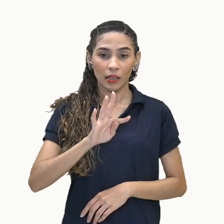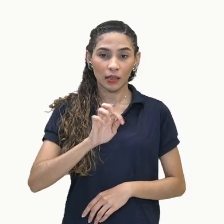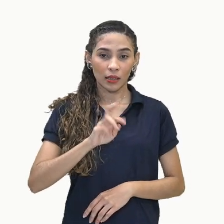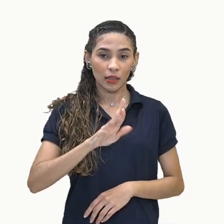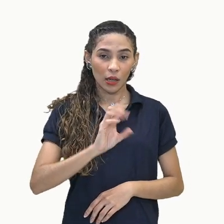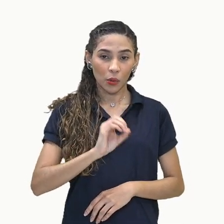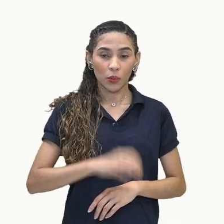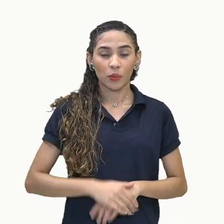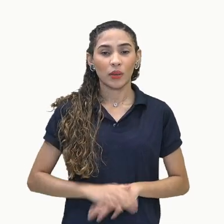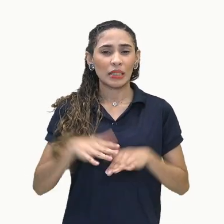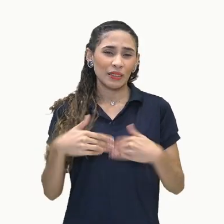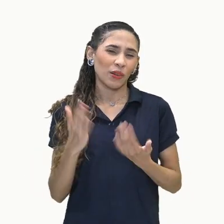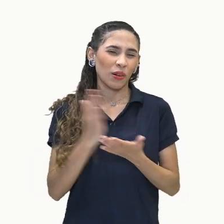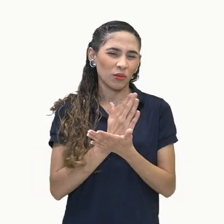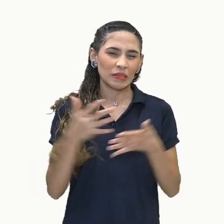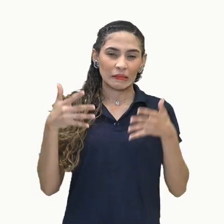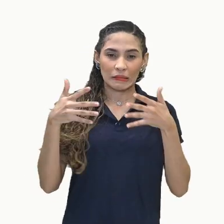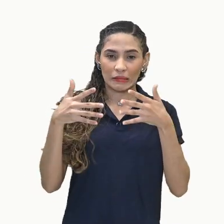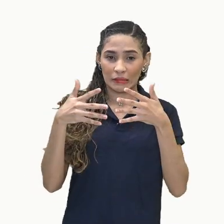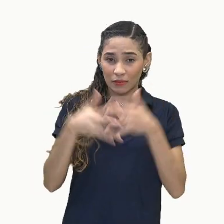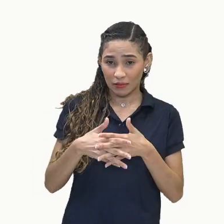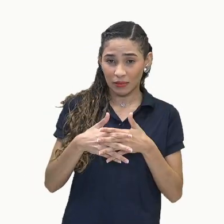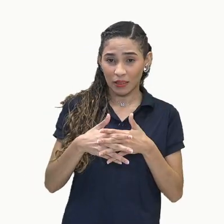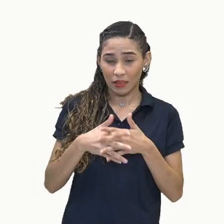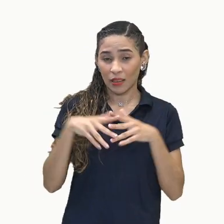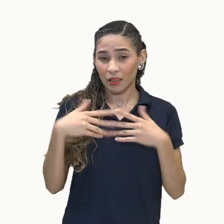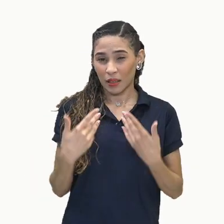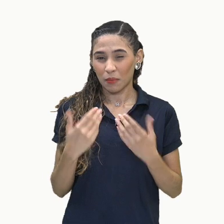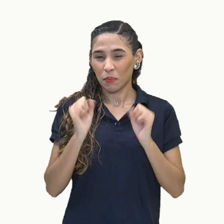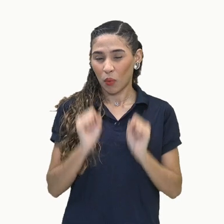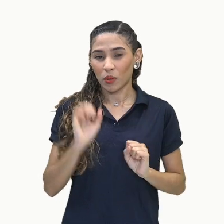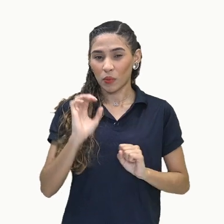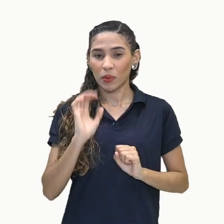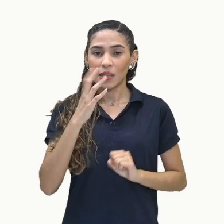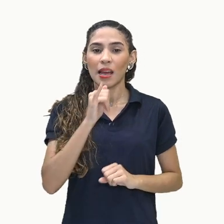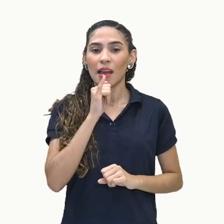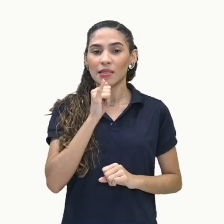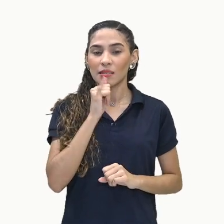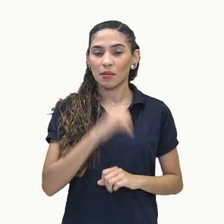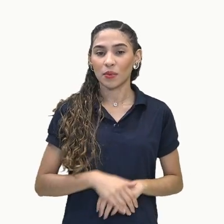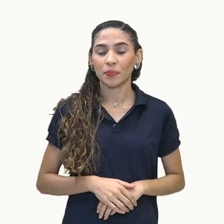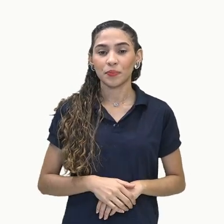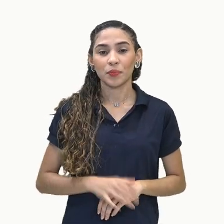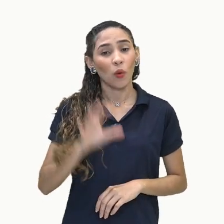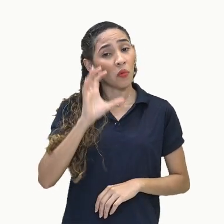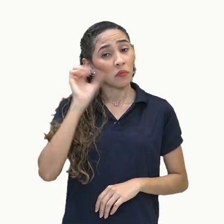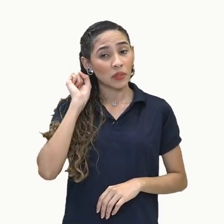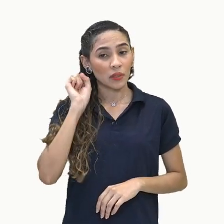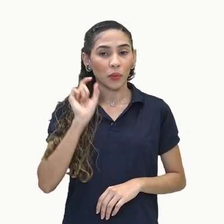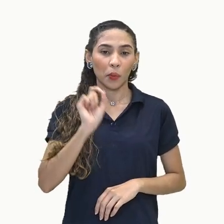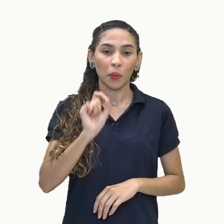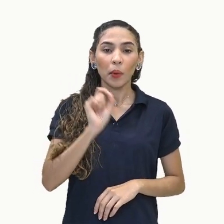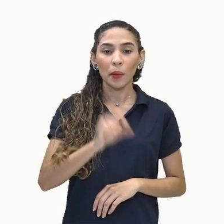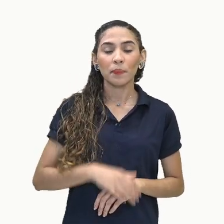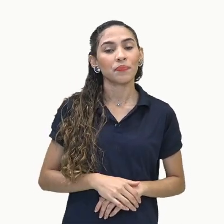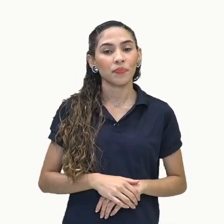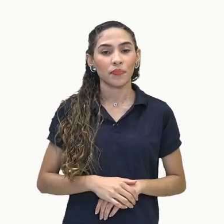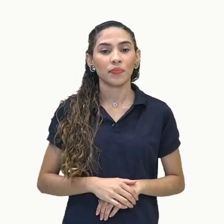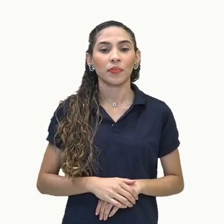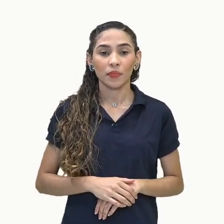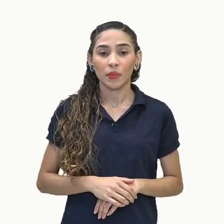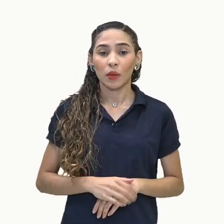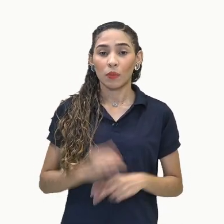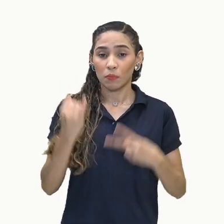Uma confusão que é muito comum da gente ouvir é que o nosso polígono, que